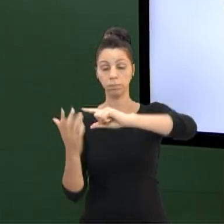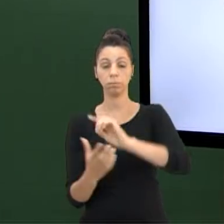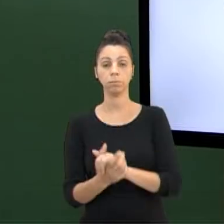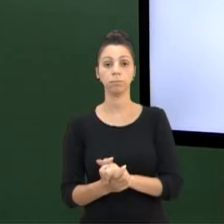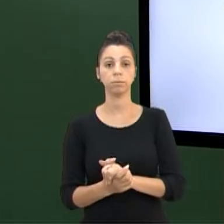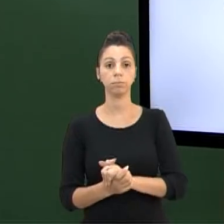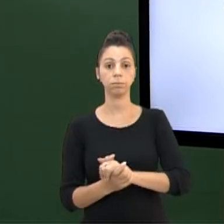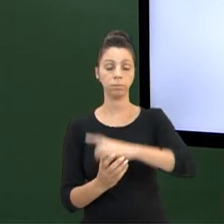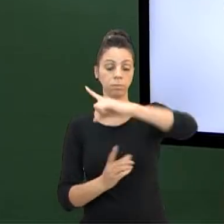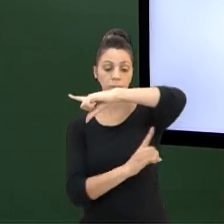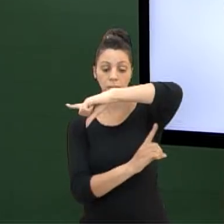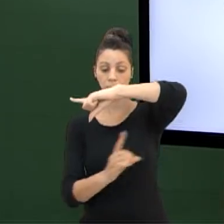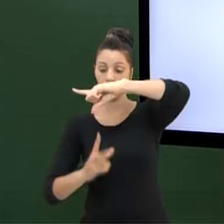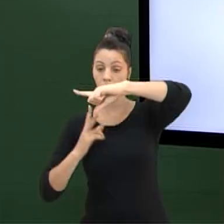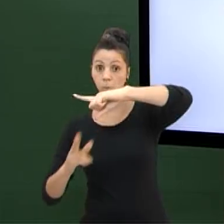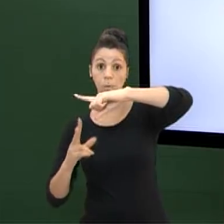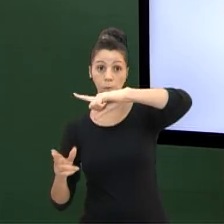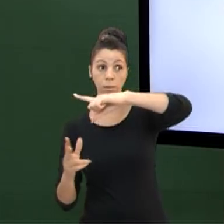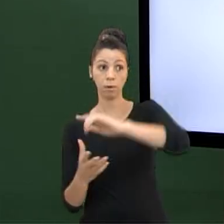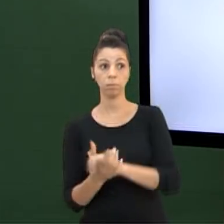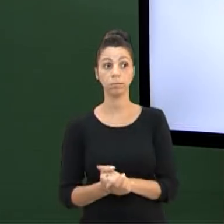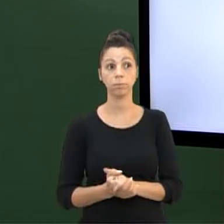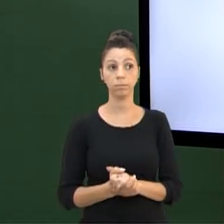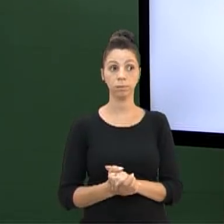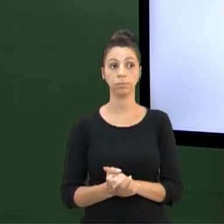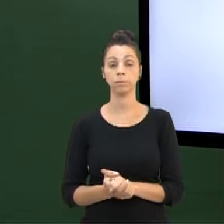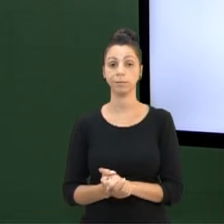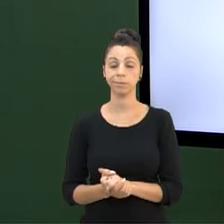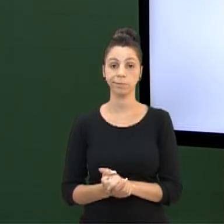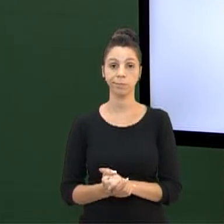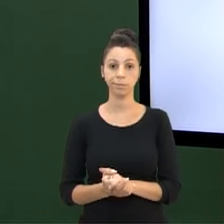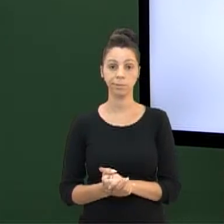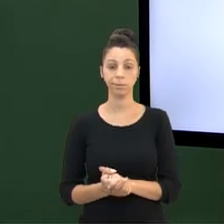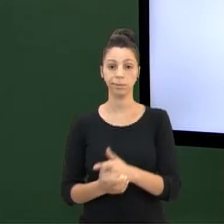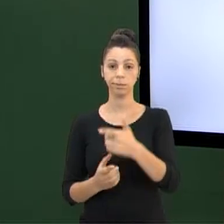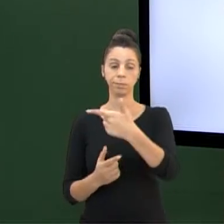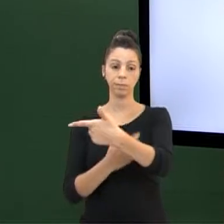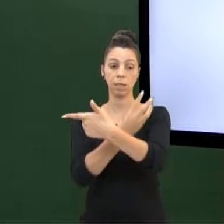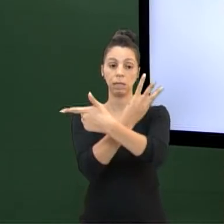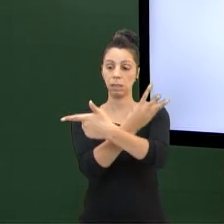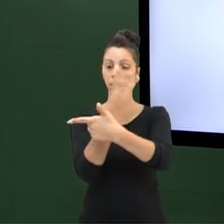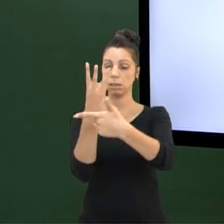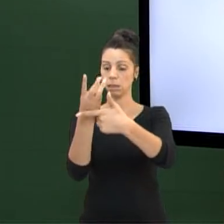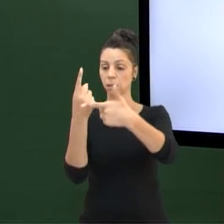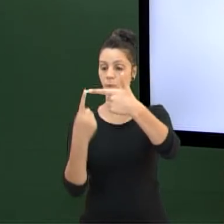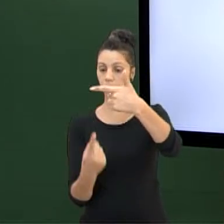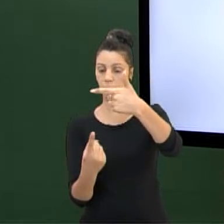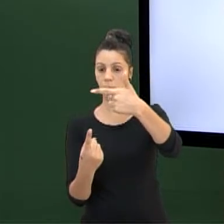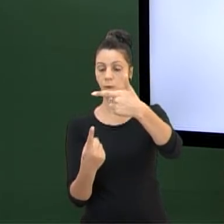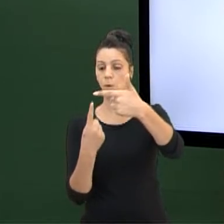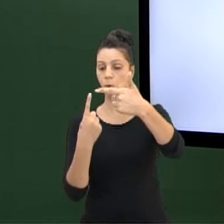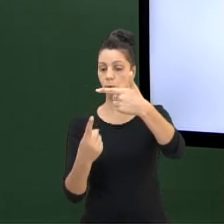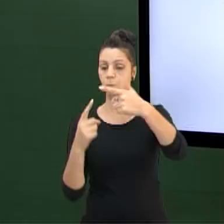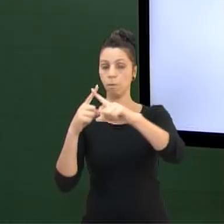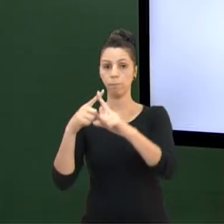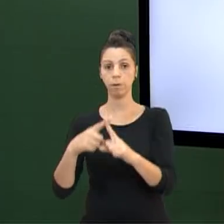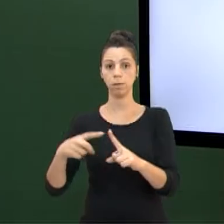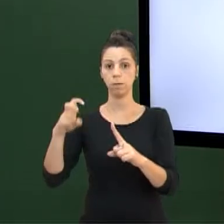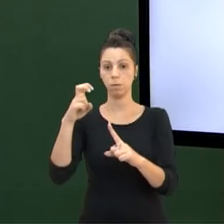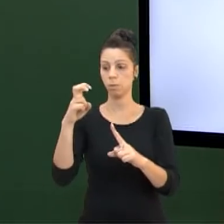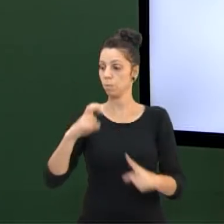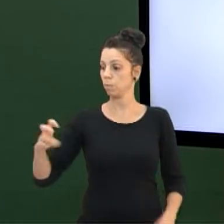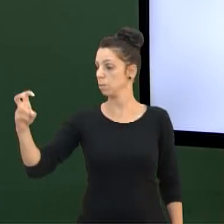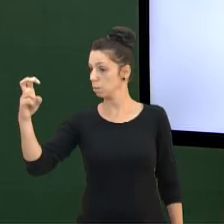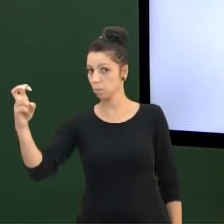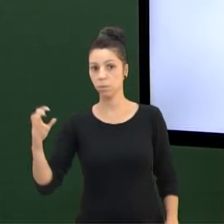3 dividido por 3 vai dar 1. 1 vezes 5 é 5x. 5x.